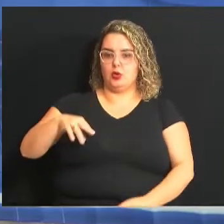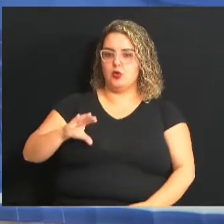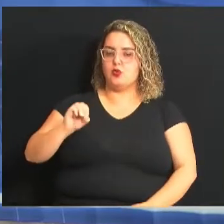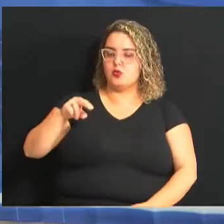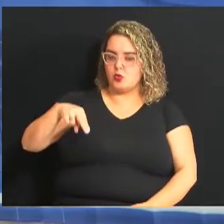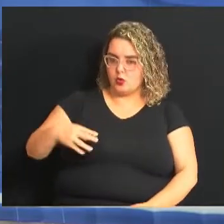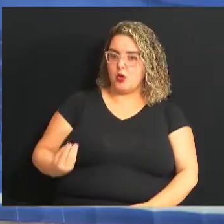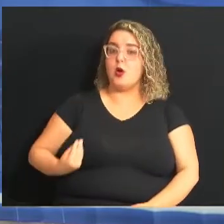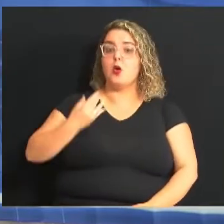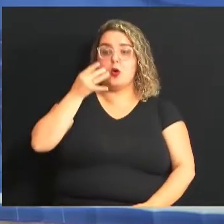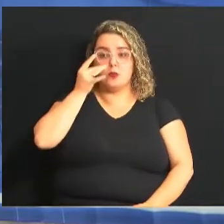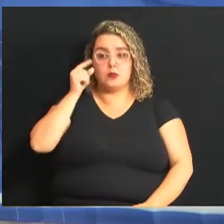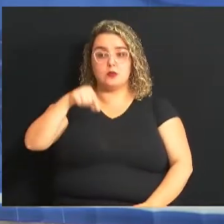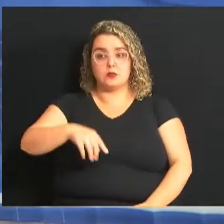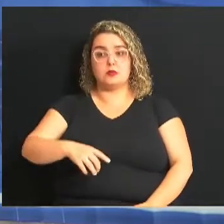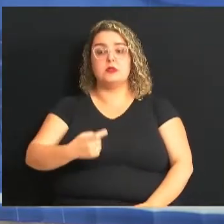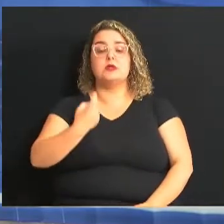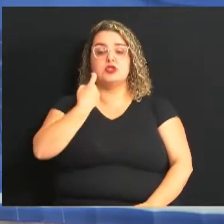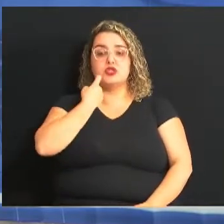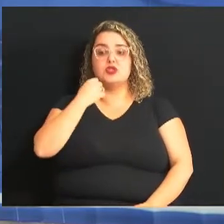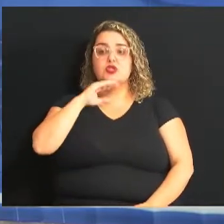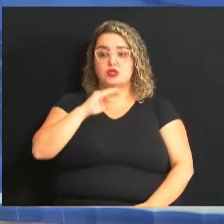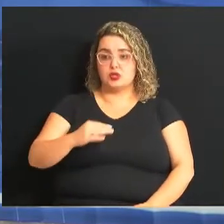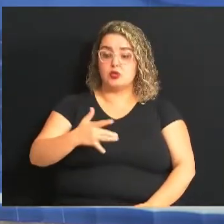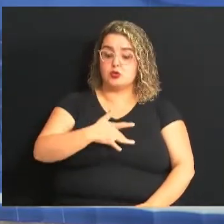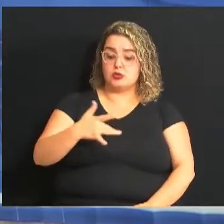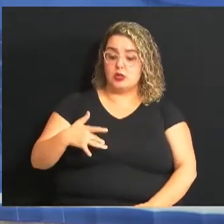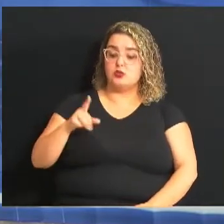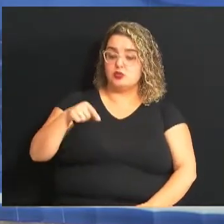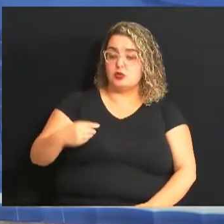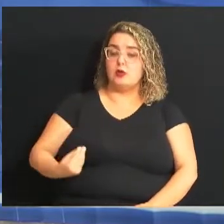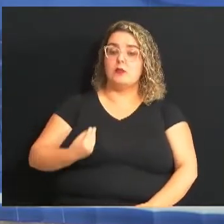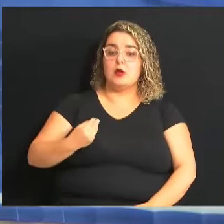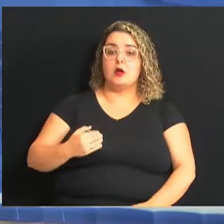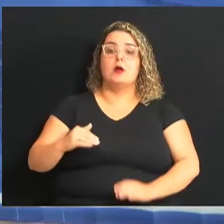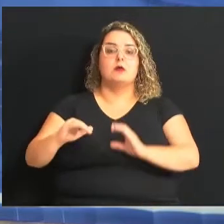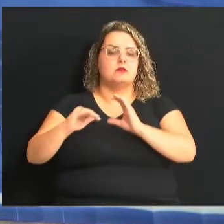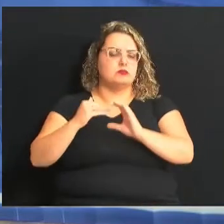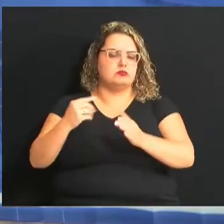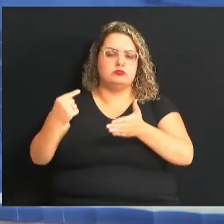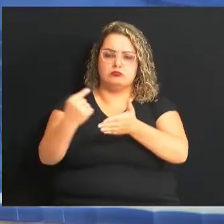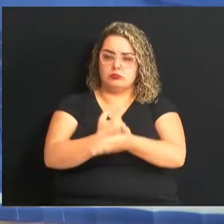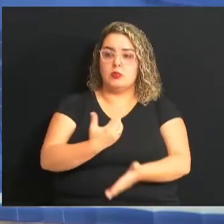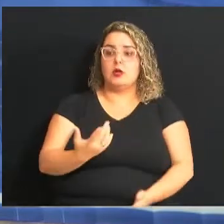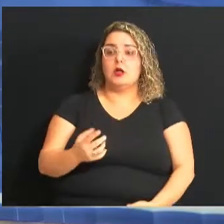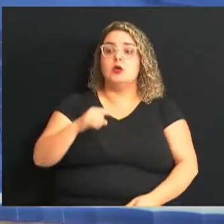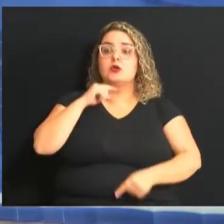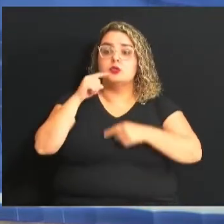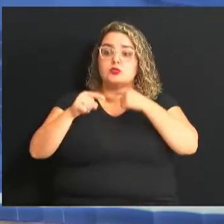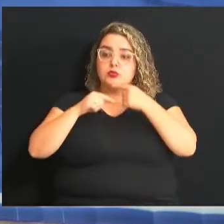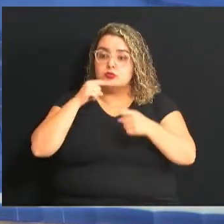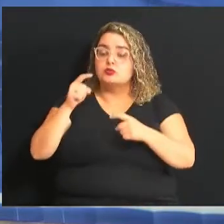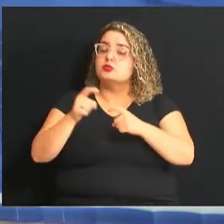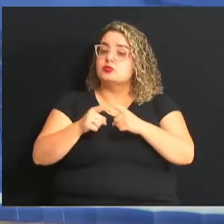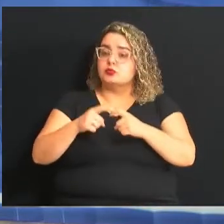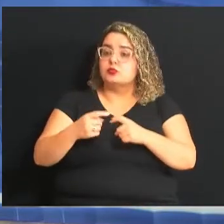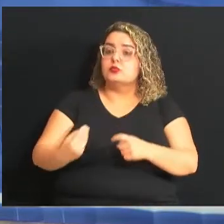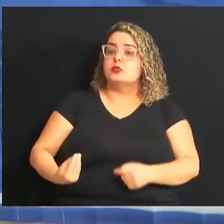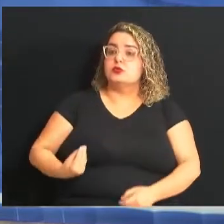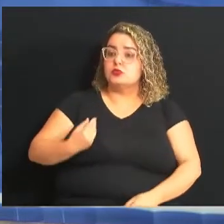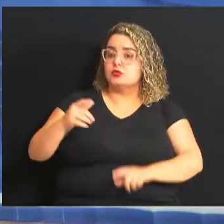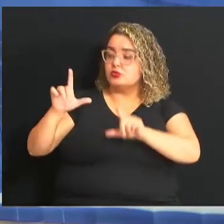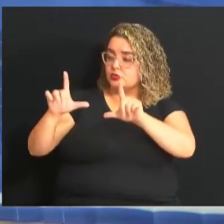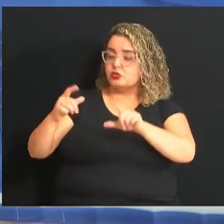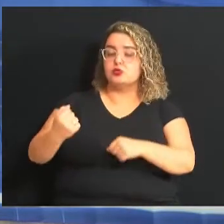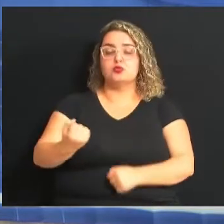dessa sexta-feira com o programa Saúde e Vida. Você pode mandar a sua pergunta, a sua dúvida para o médico que está aqui na tela comigo, por meio